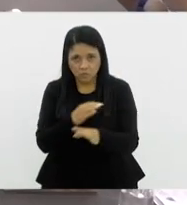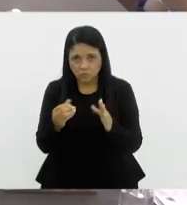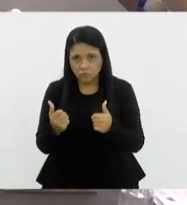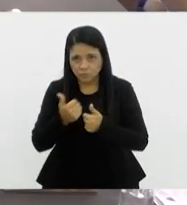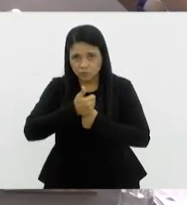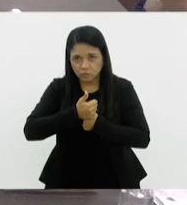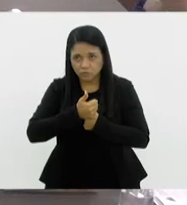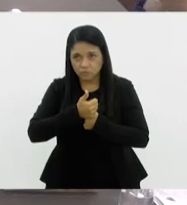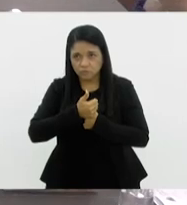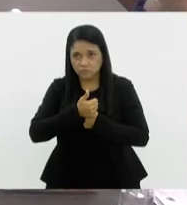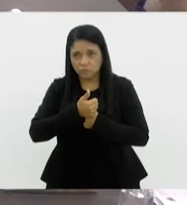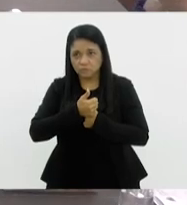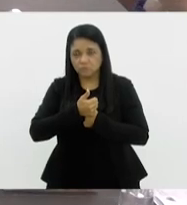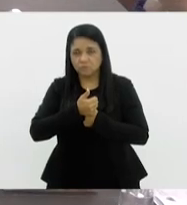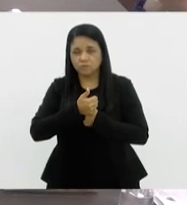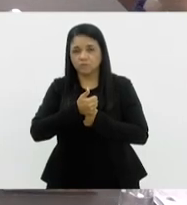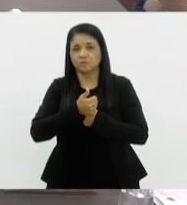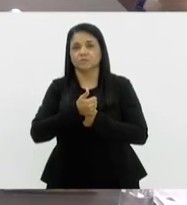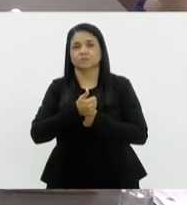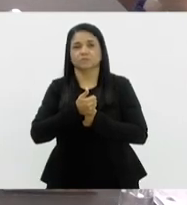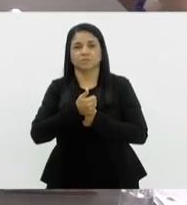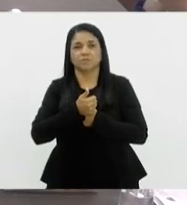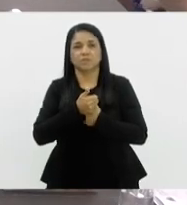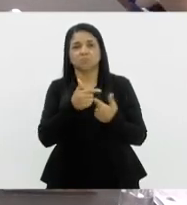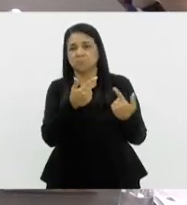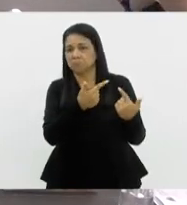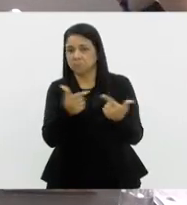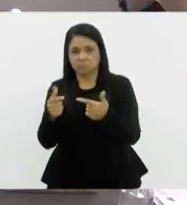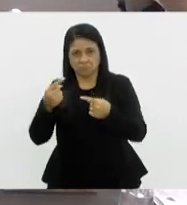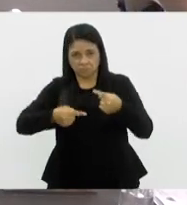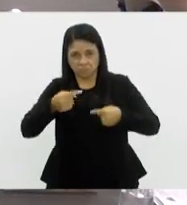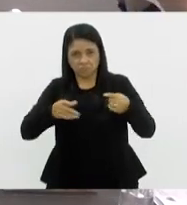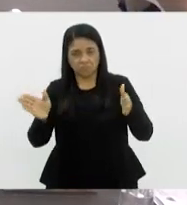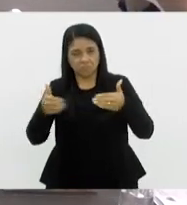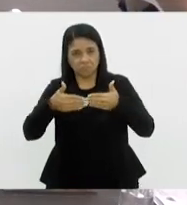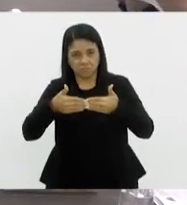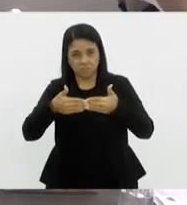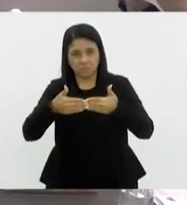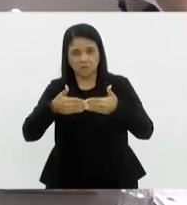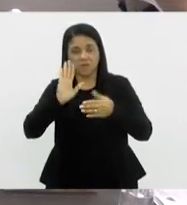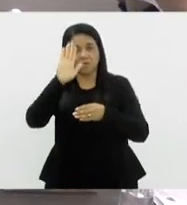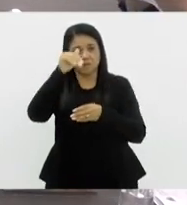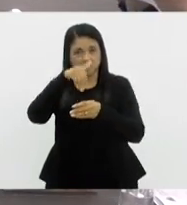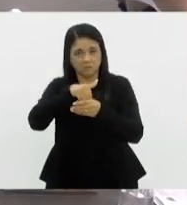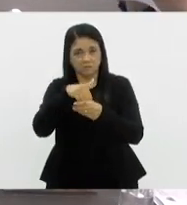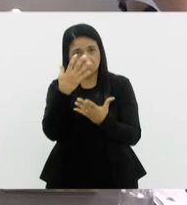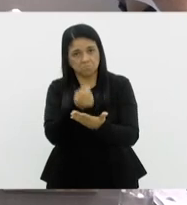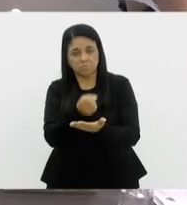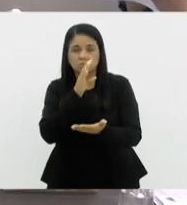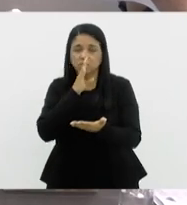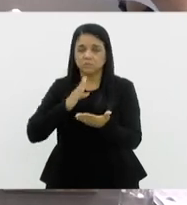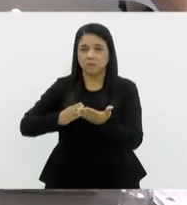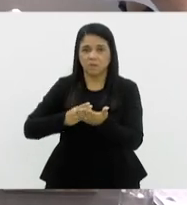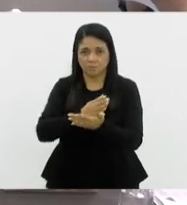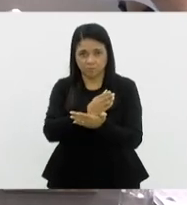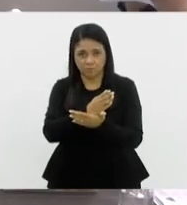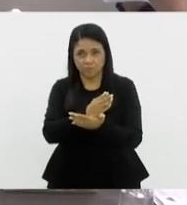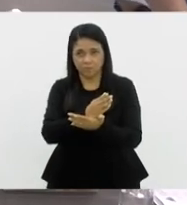Tá? Então, não havendo quem queira discutir, encerrada a discussão, em votação, se os que aprovam permaneçam como